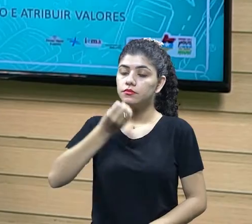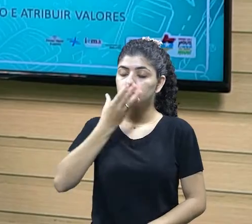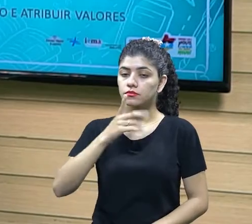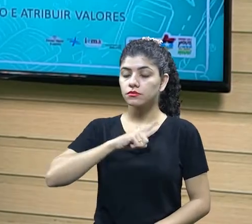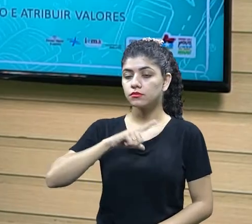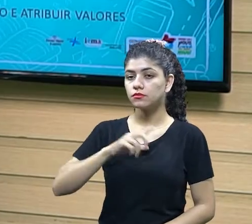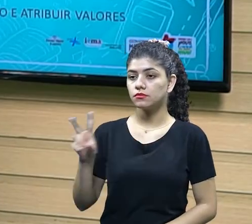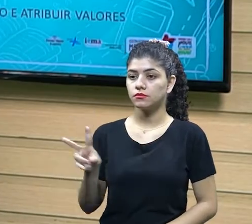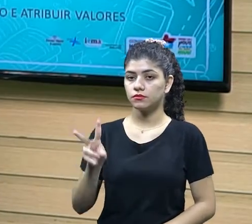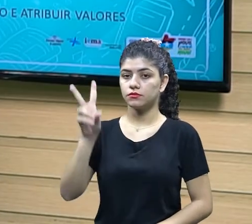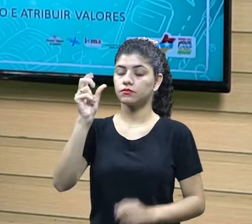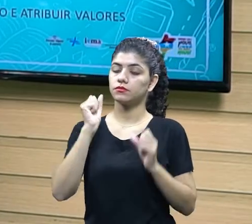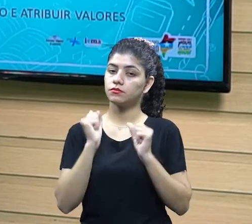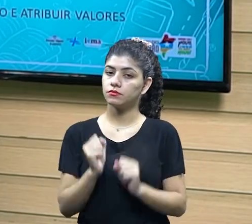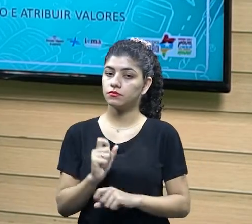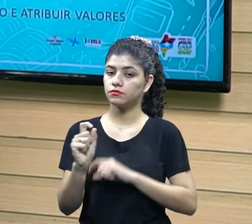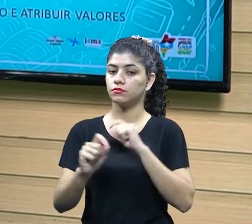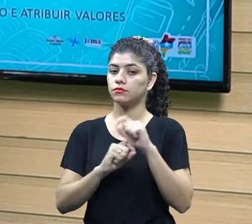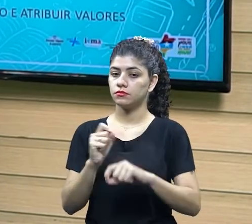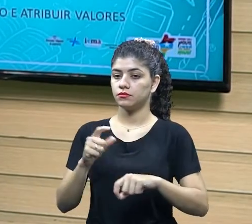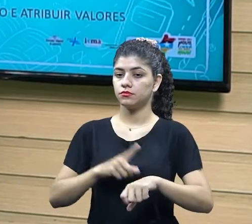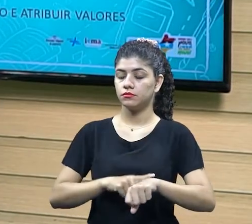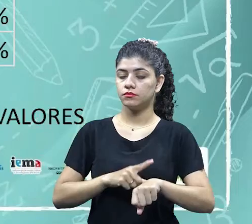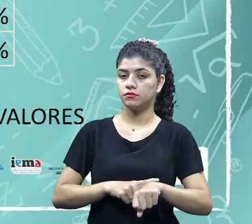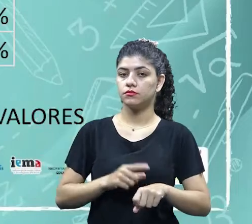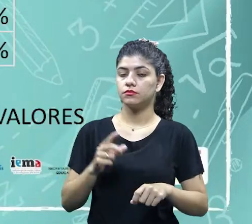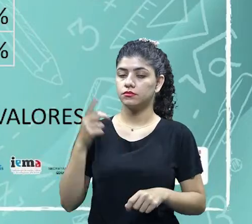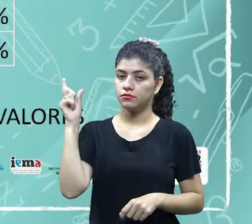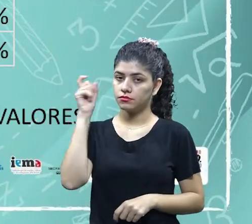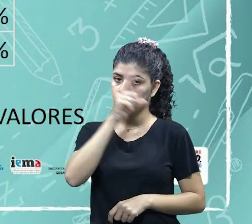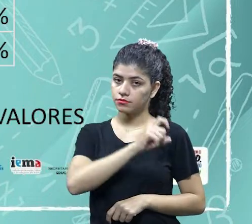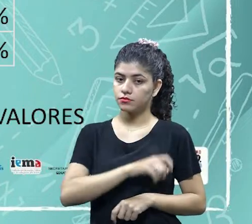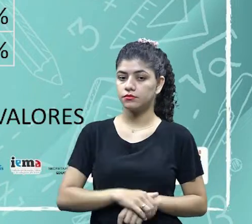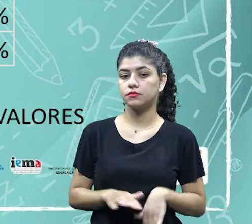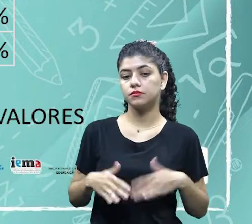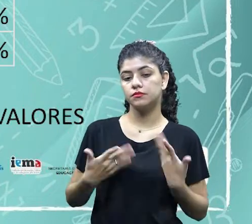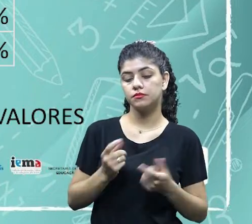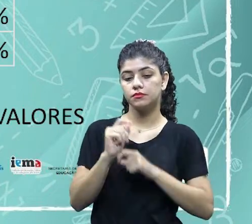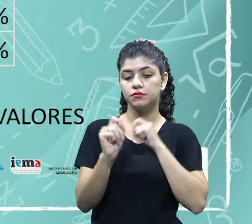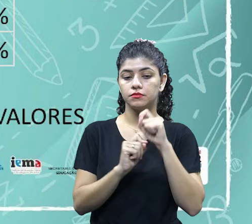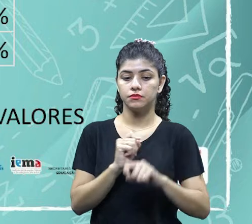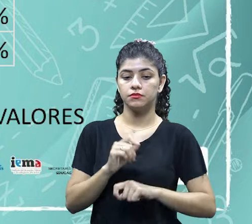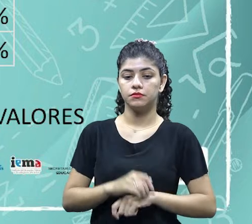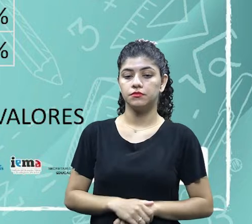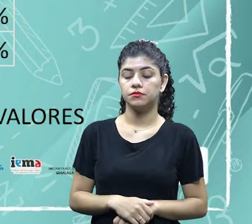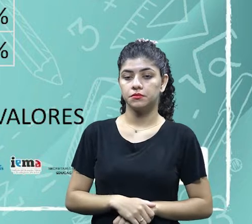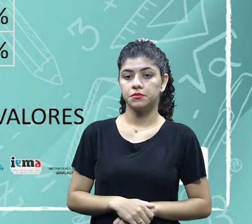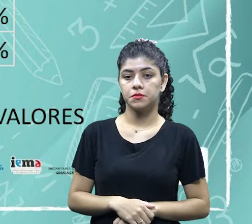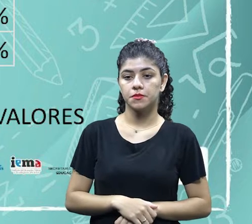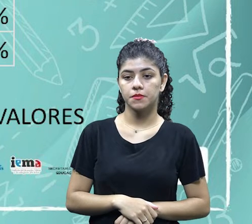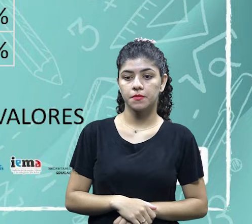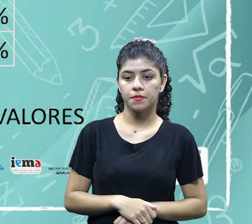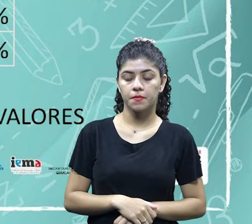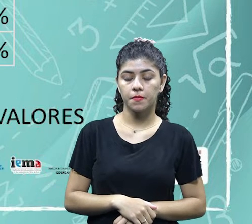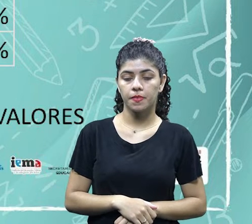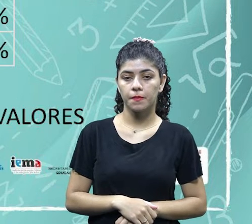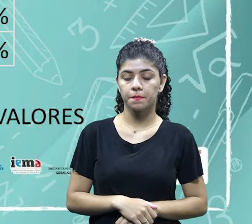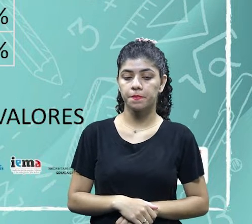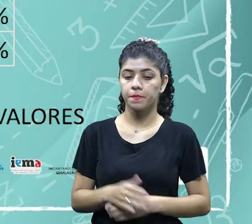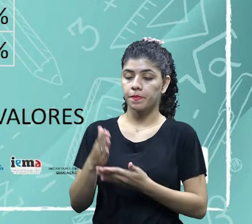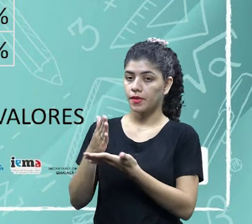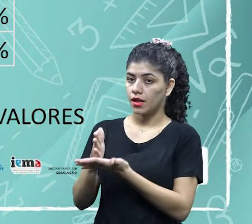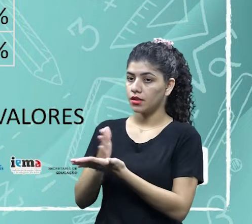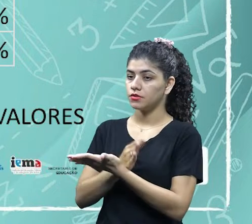ter um valor lá para a gente poder contar com ele na hora do aperreio, certo? Então a dona Maria, o que ela fez? Ela dividiu o seu lucro